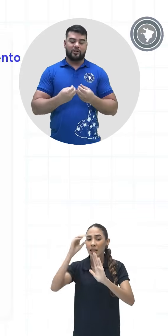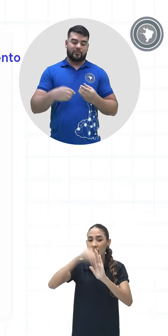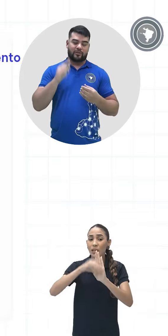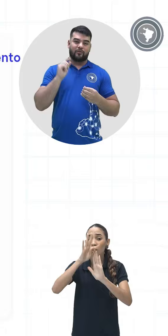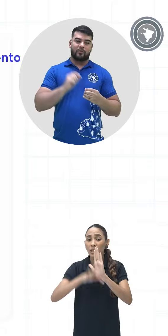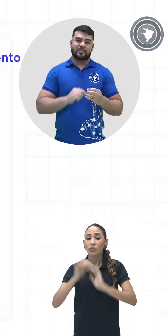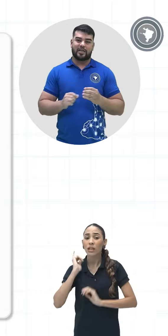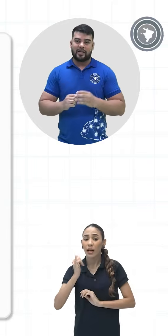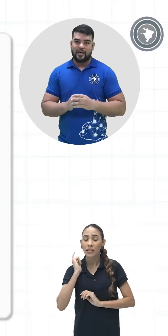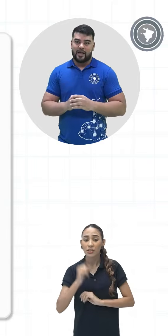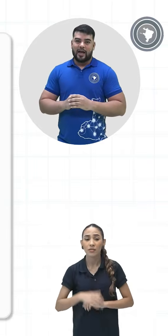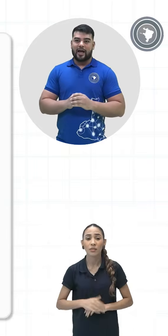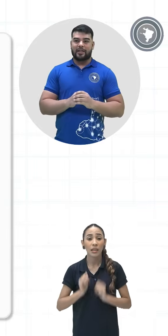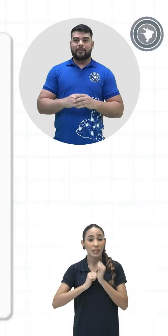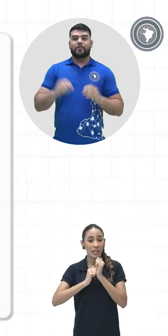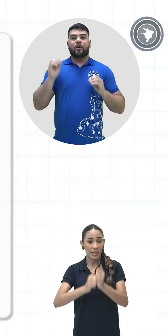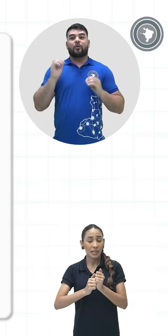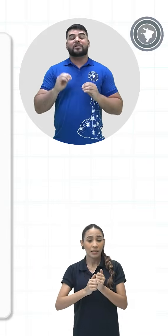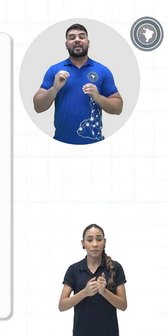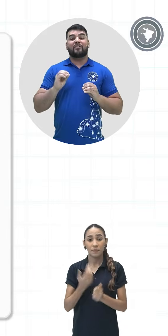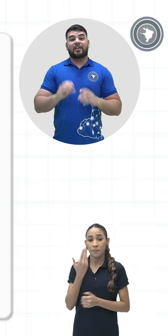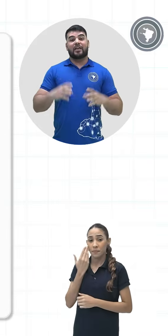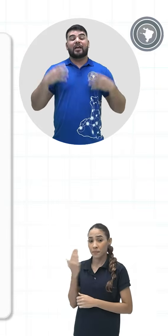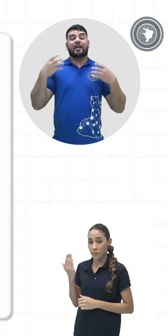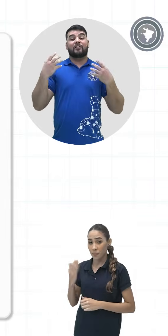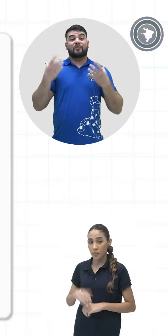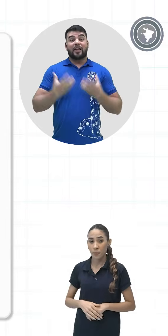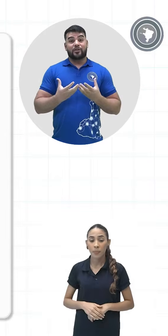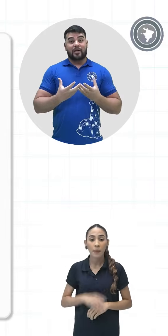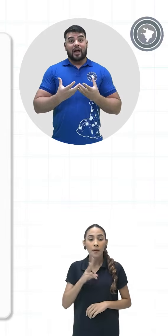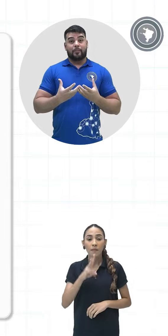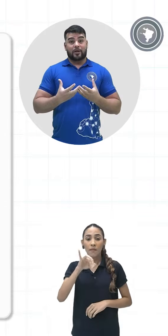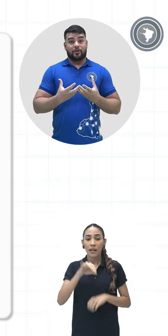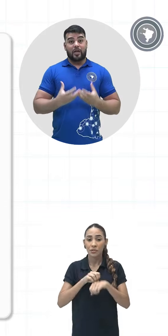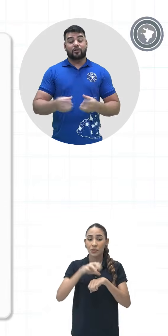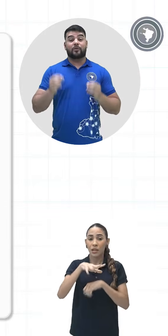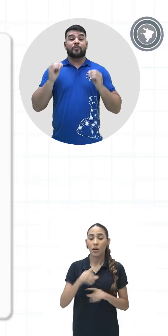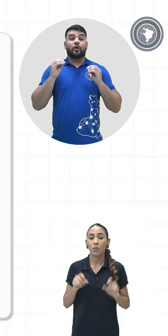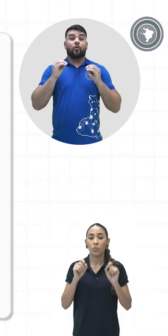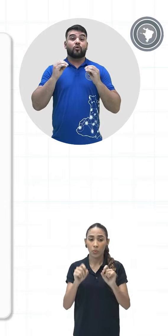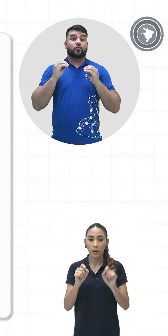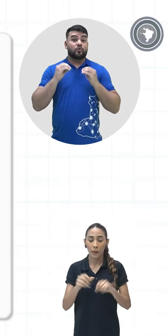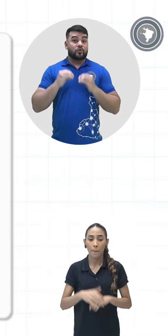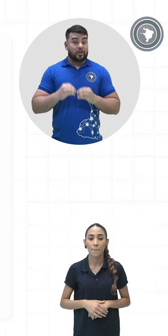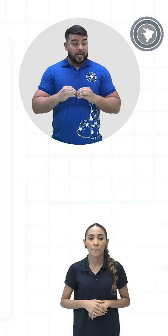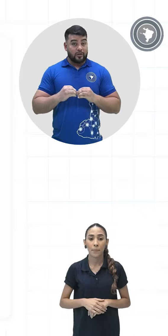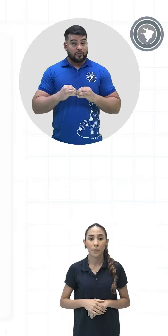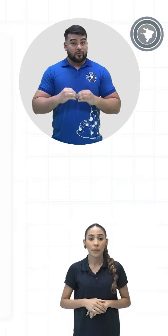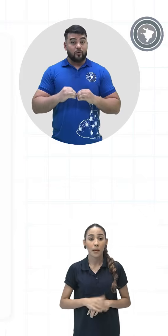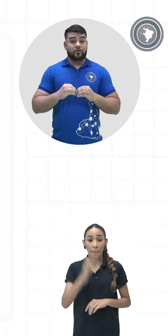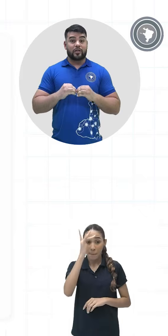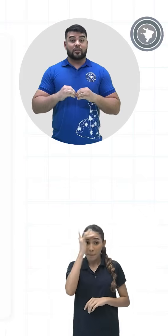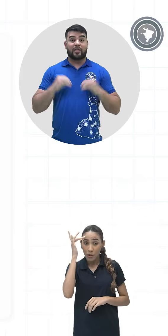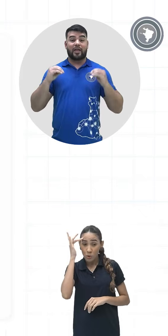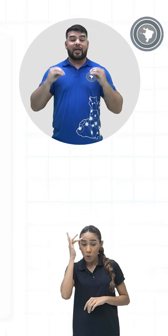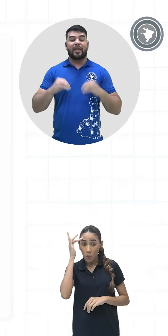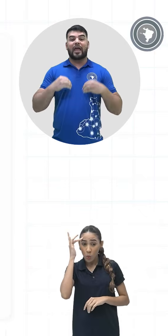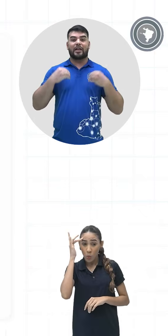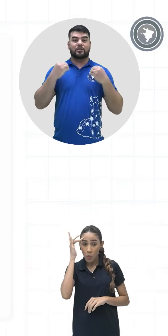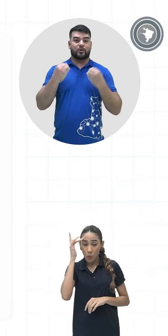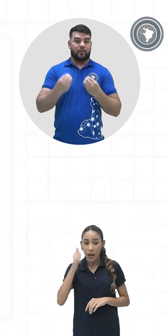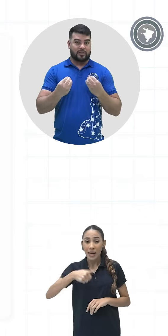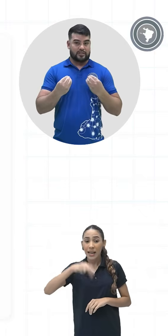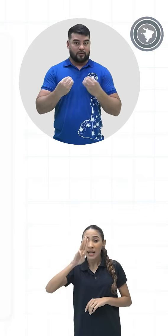texto narrativo? Então, vamos seguir aqui. Observe que ele vai indicar para a gente o sujeito, ou seja,